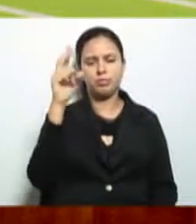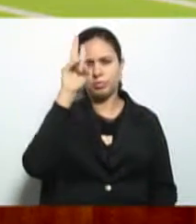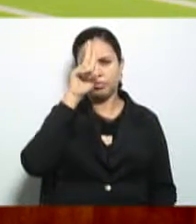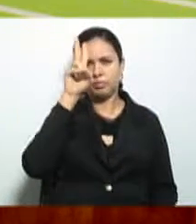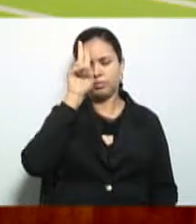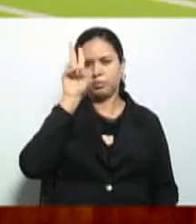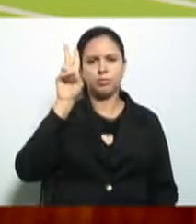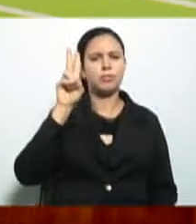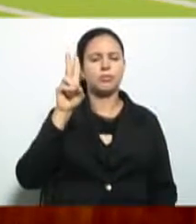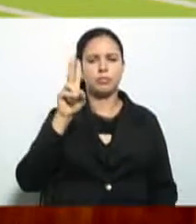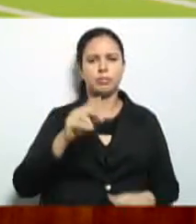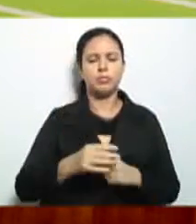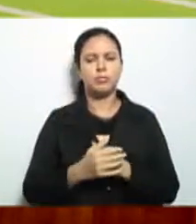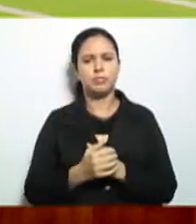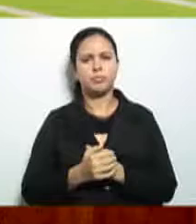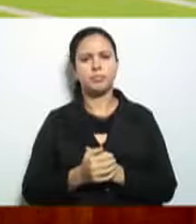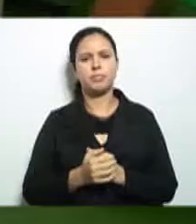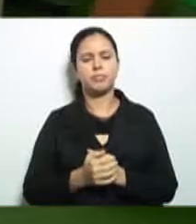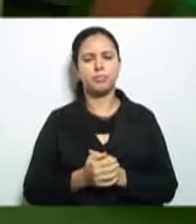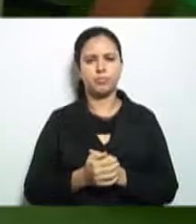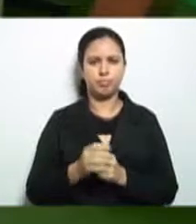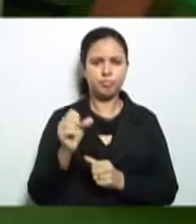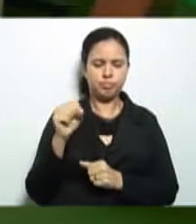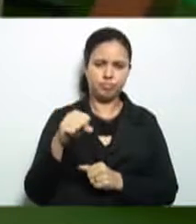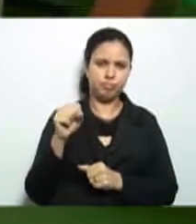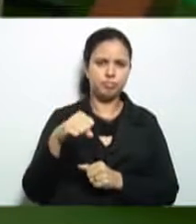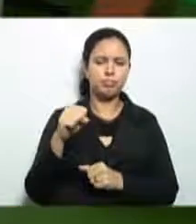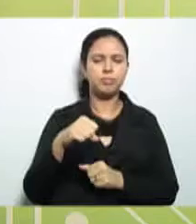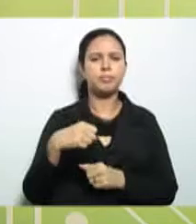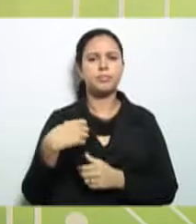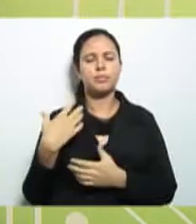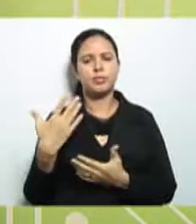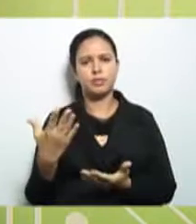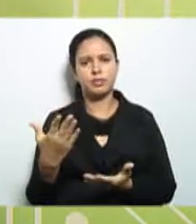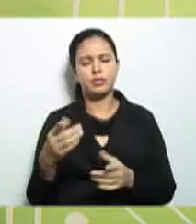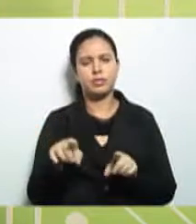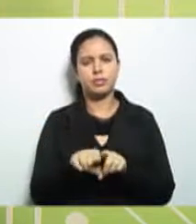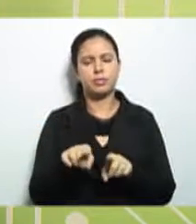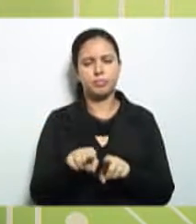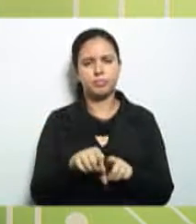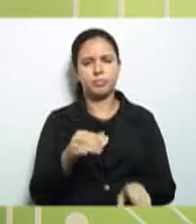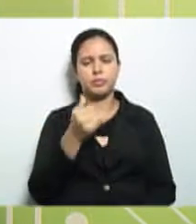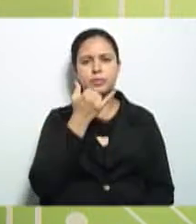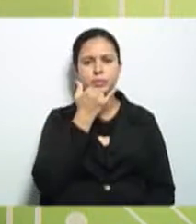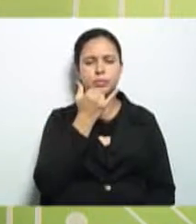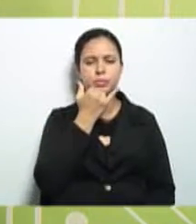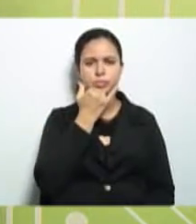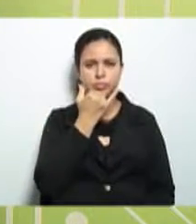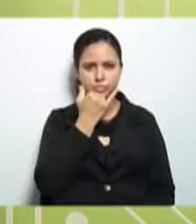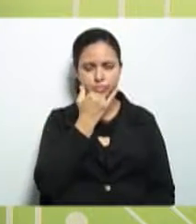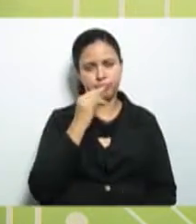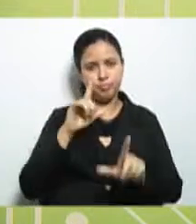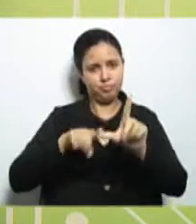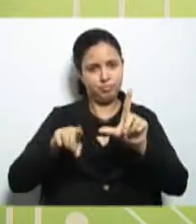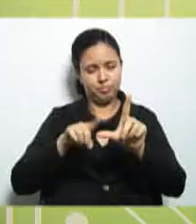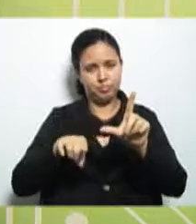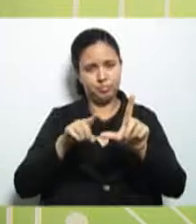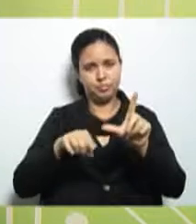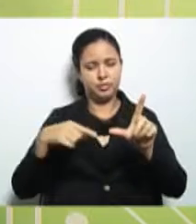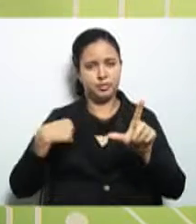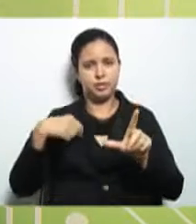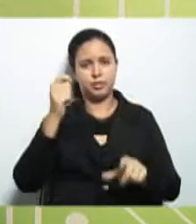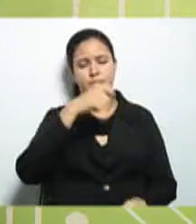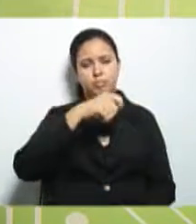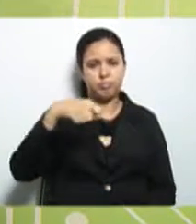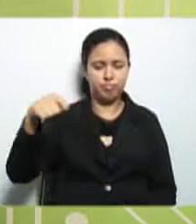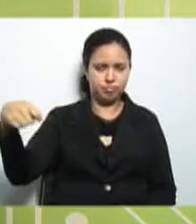do que temos hoje. Não é verdade, professora Márcia? Exatamente, professor. Eu queria pedir desculpa de vocês pela minha letra. É que eu estou utilizando a lousa